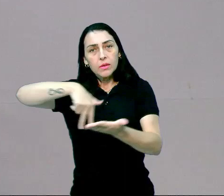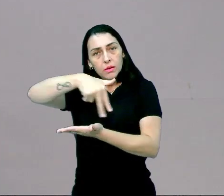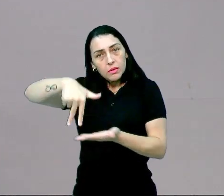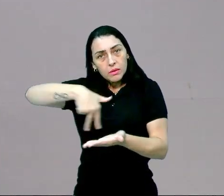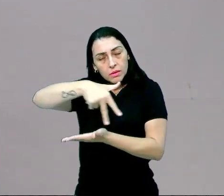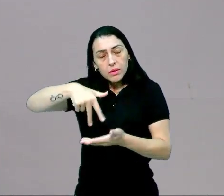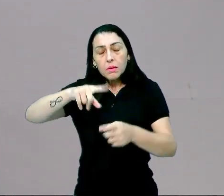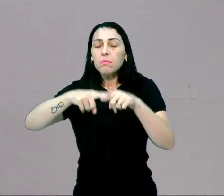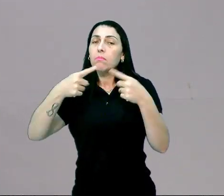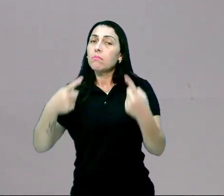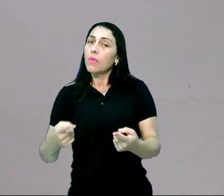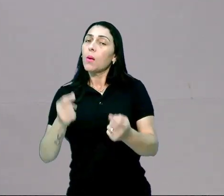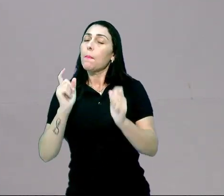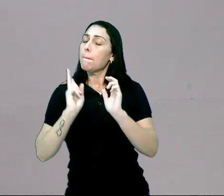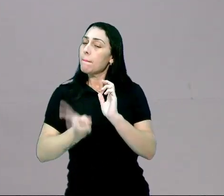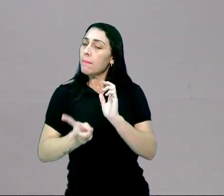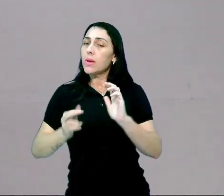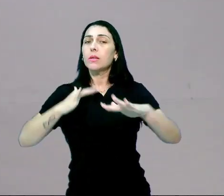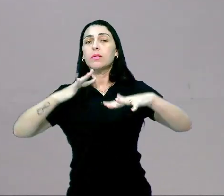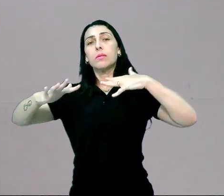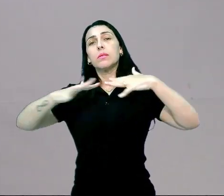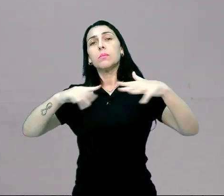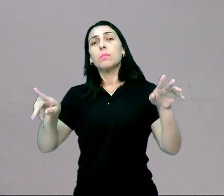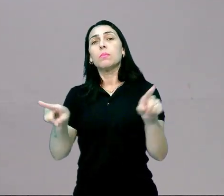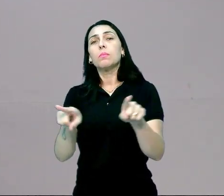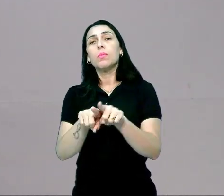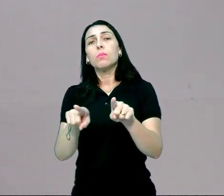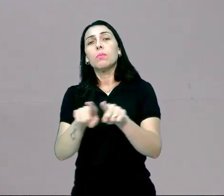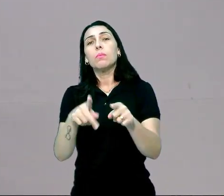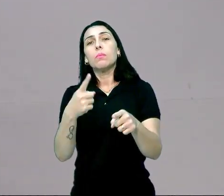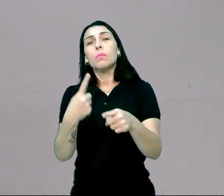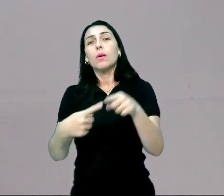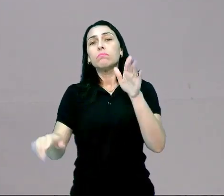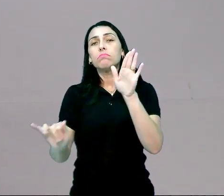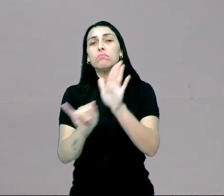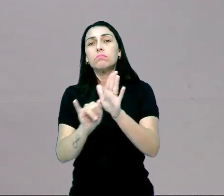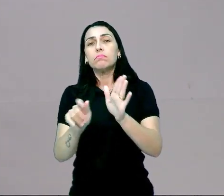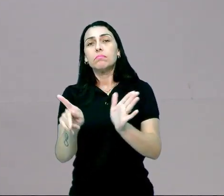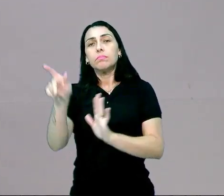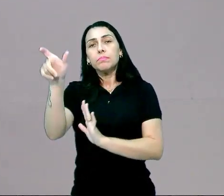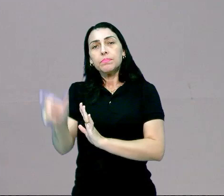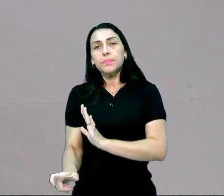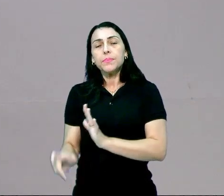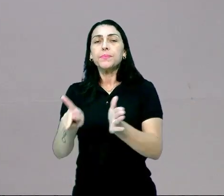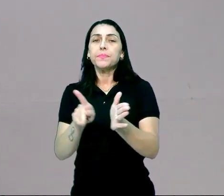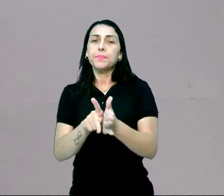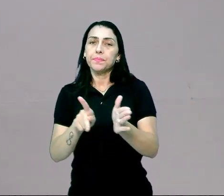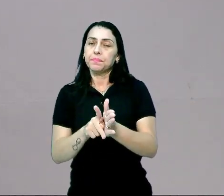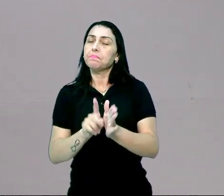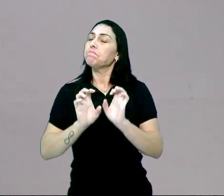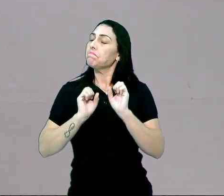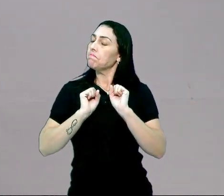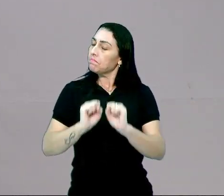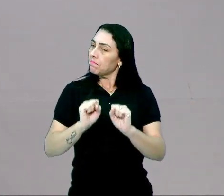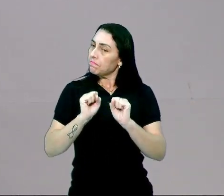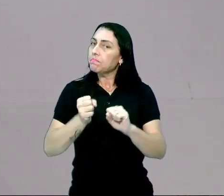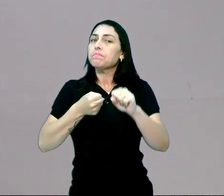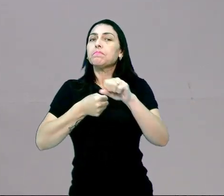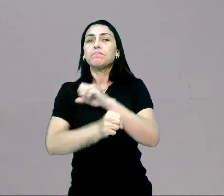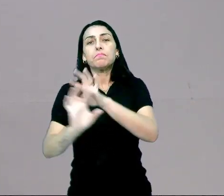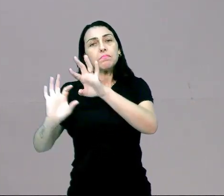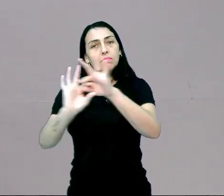aspectos, mas sempre com o mesmo movimento, porque aquilo é identitário da pessoa. Então, a gente compreendendo que isso sim pode estar inserido no